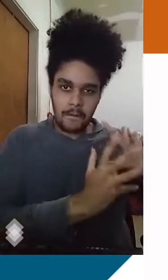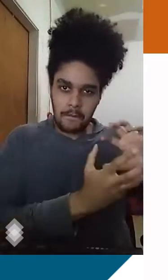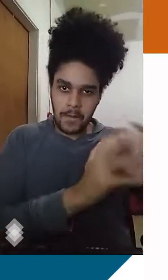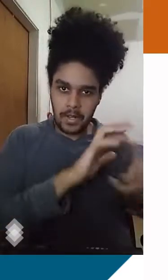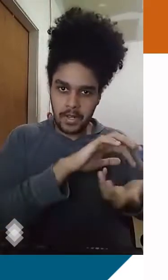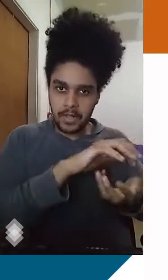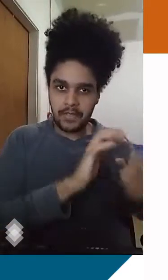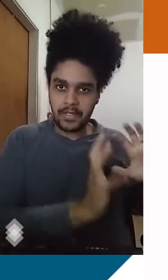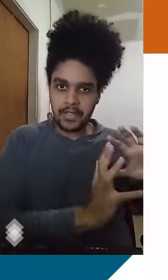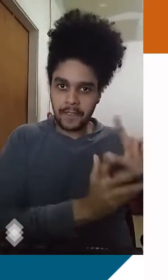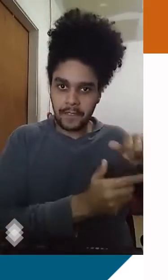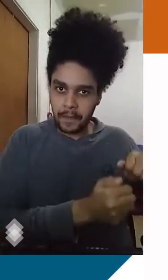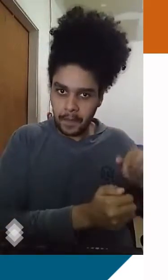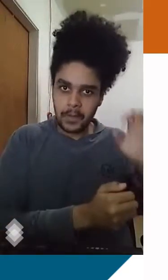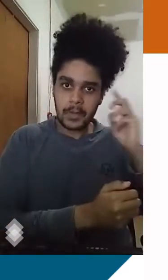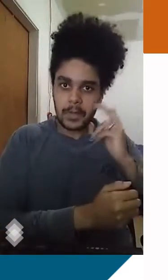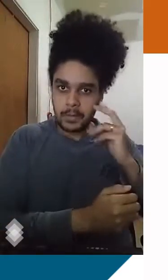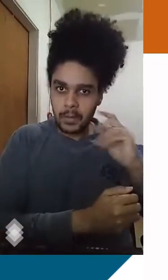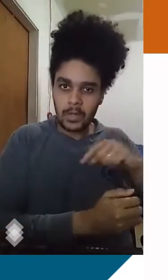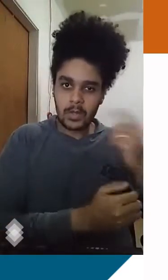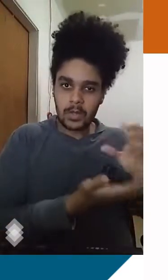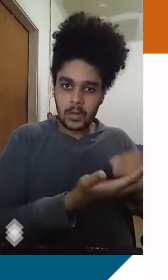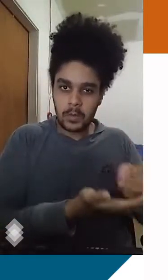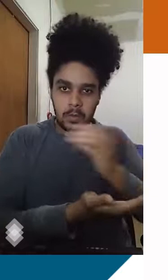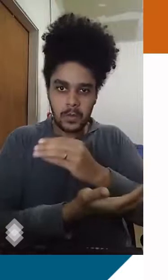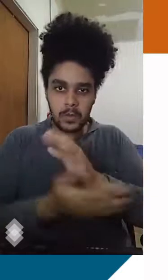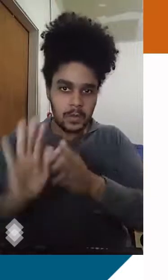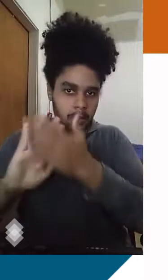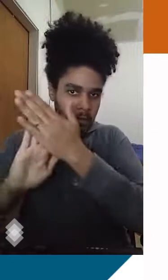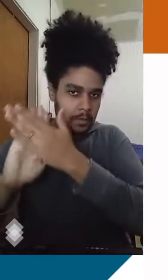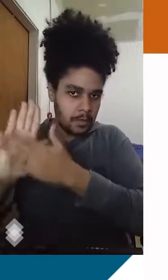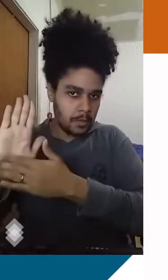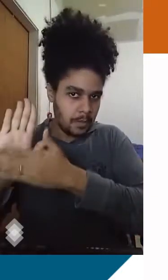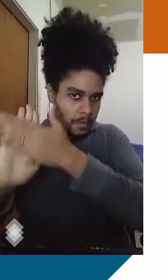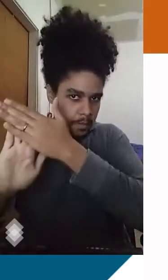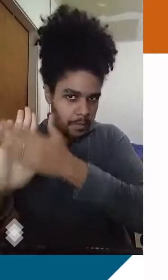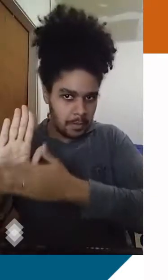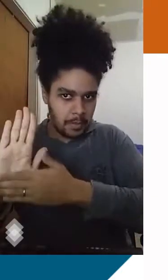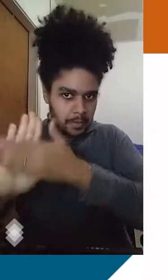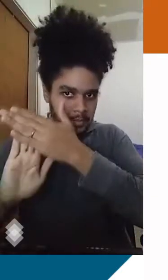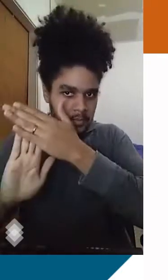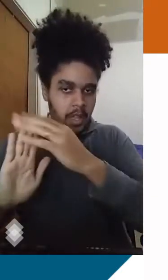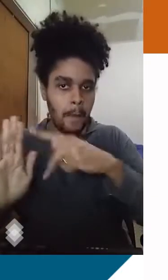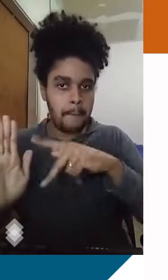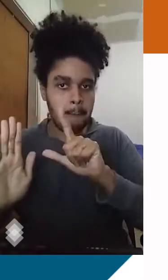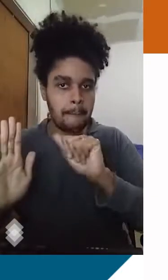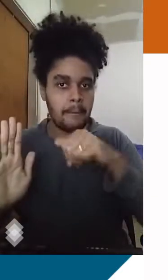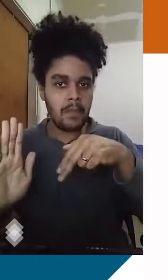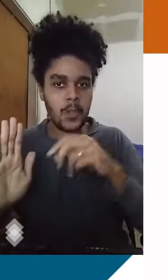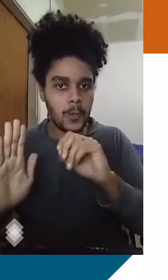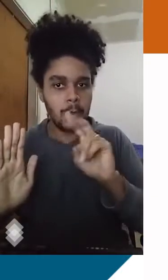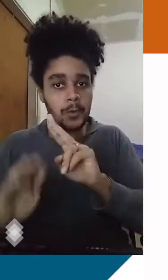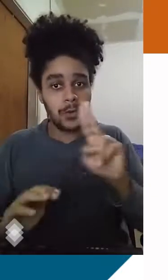Terra original e a gente revela essa superfície nesse outro tipo de superfície